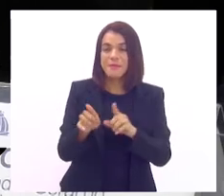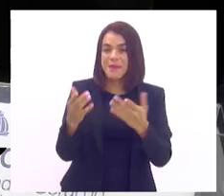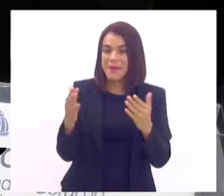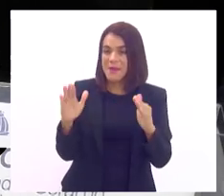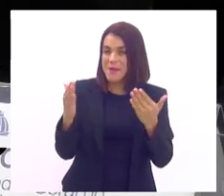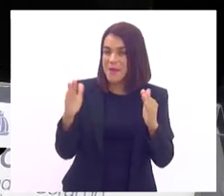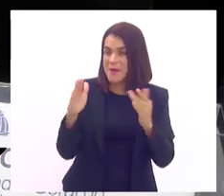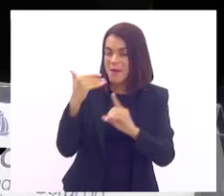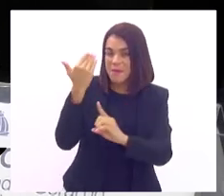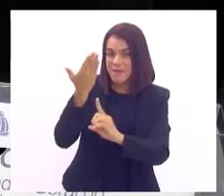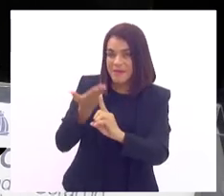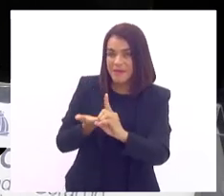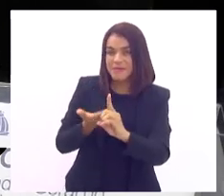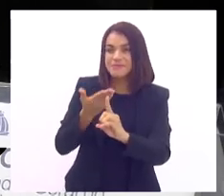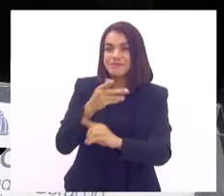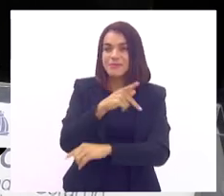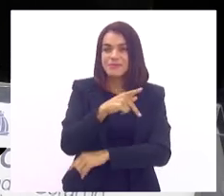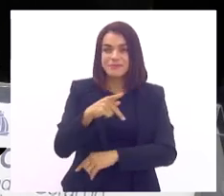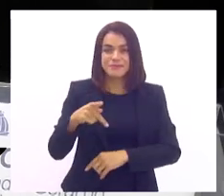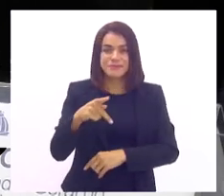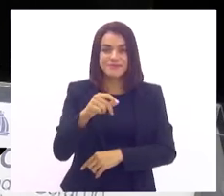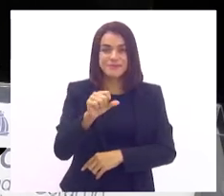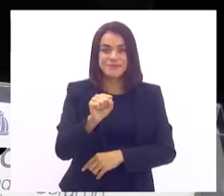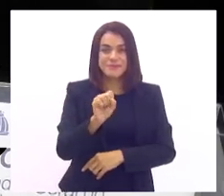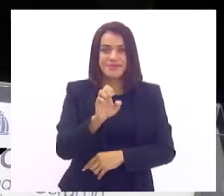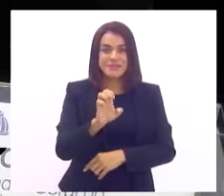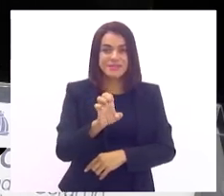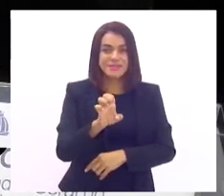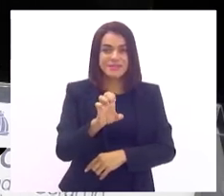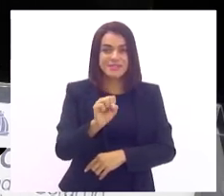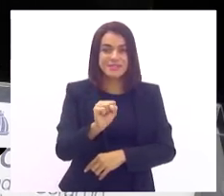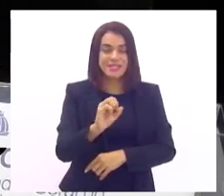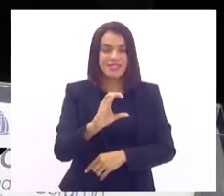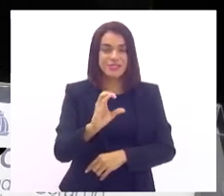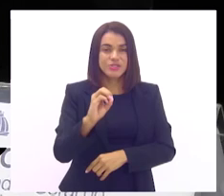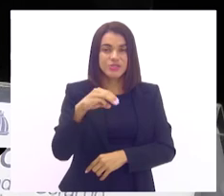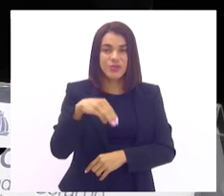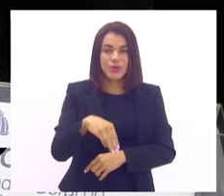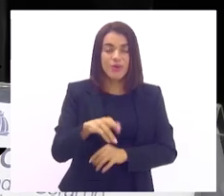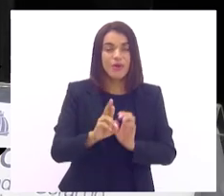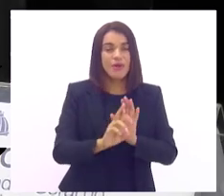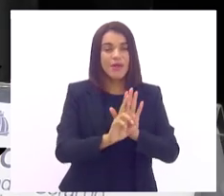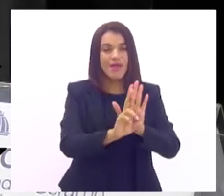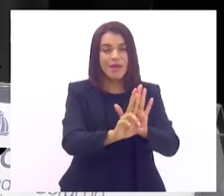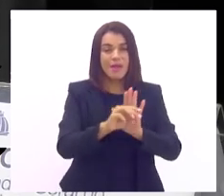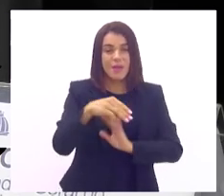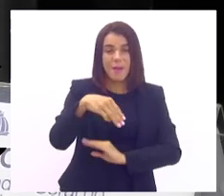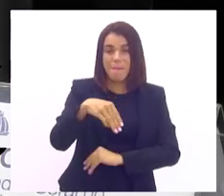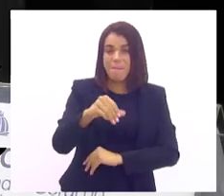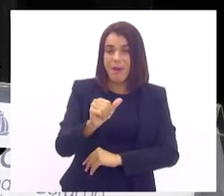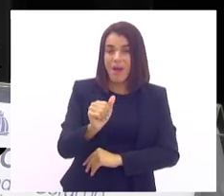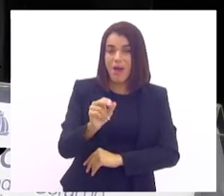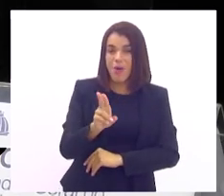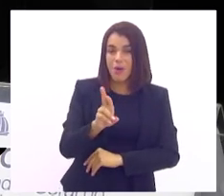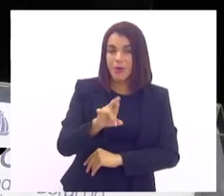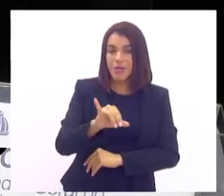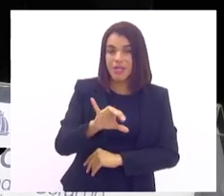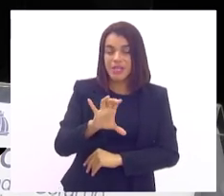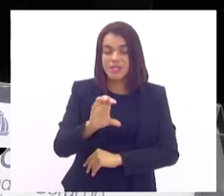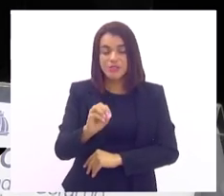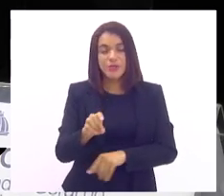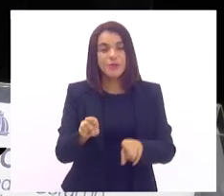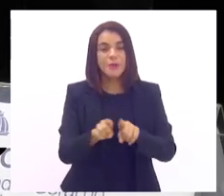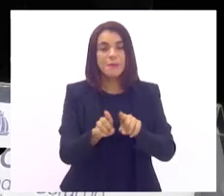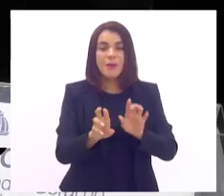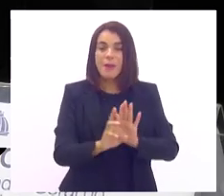nosso vice-presidente do SESCOM Rio de Janeiro, Renato Mansur, representando o Maurício, presidente, e o nosso representante